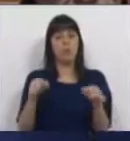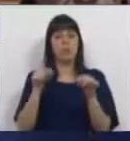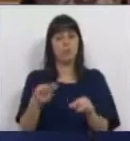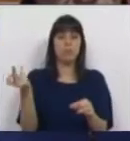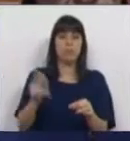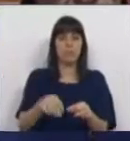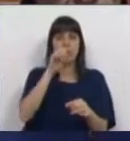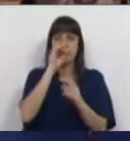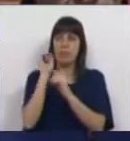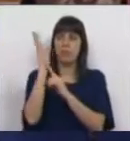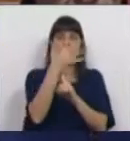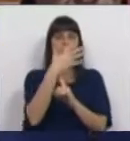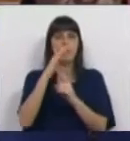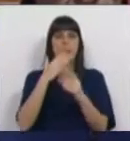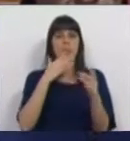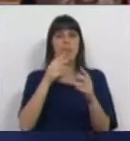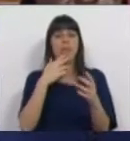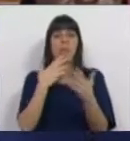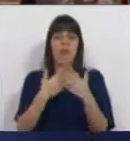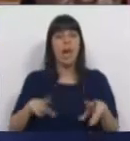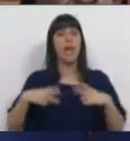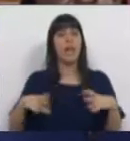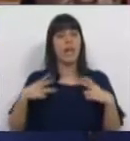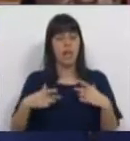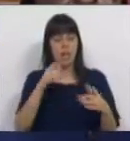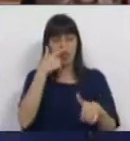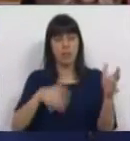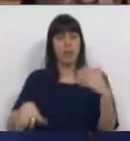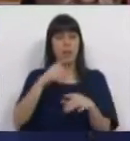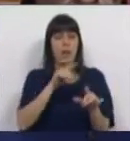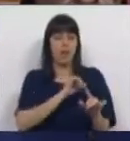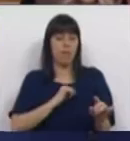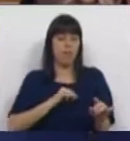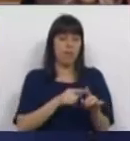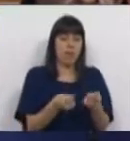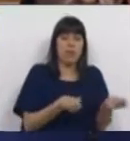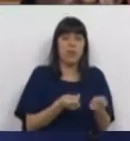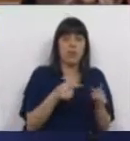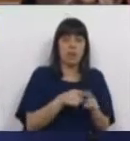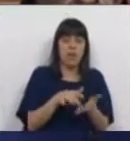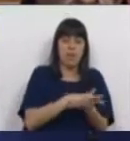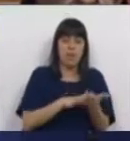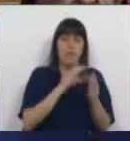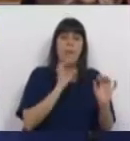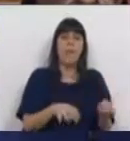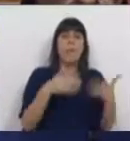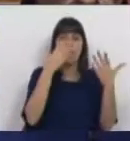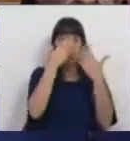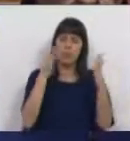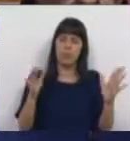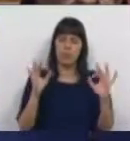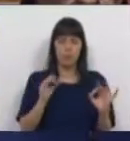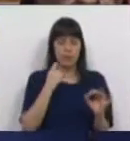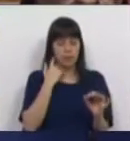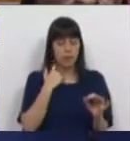instalação de parques eólicos importante fonte de riqueza para os povos dos baldios que os gerem com base em princípios